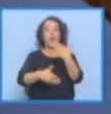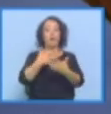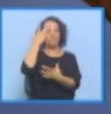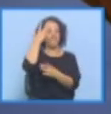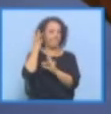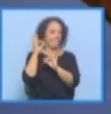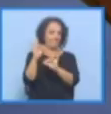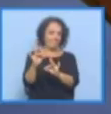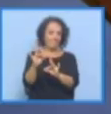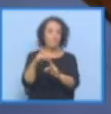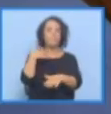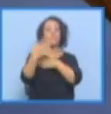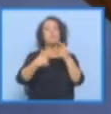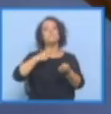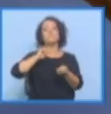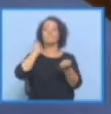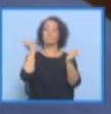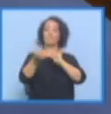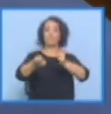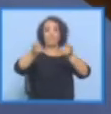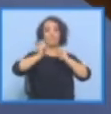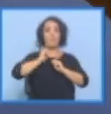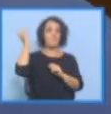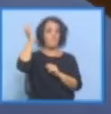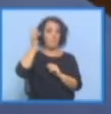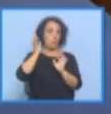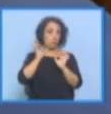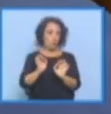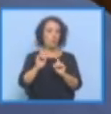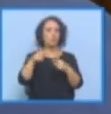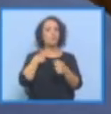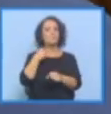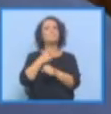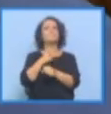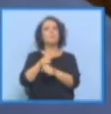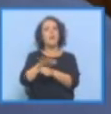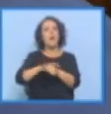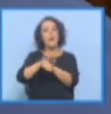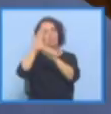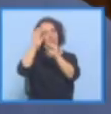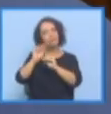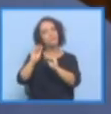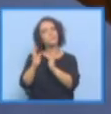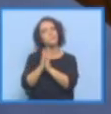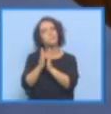Depois, portanto, fui ordenado padre e comecei a trabalhar mais na área do ensino religioso e da catequese.